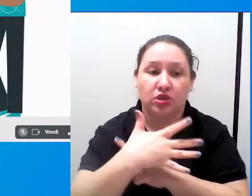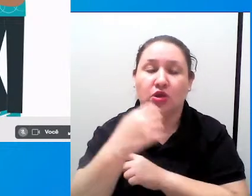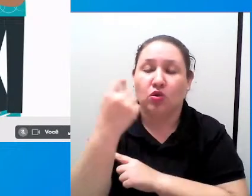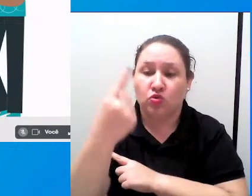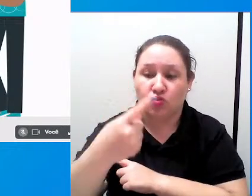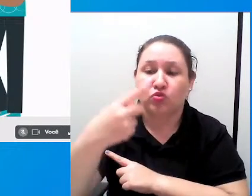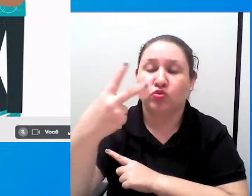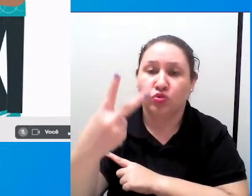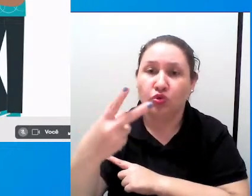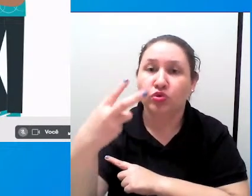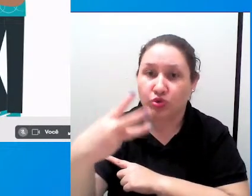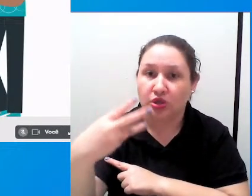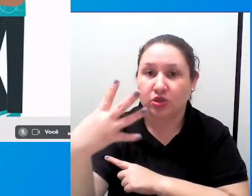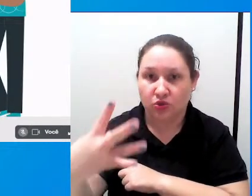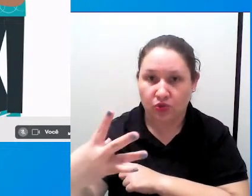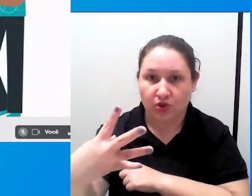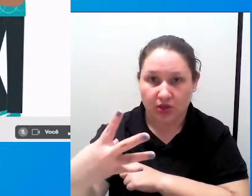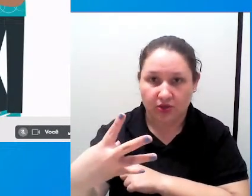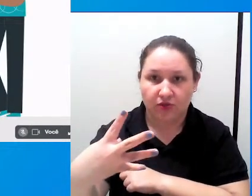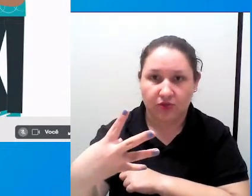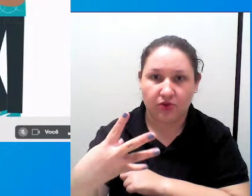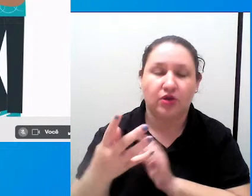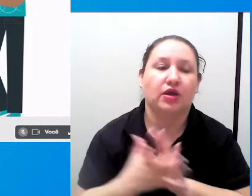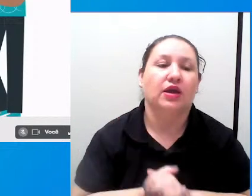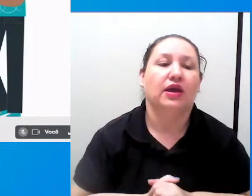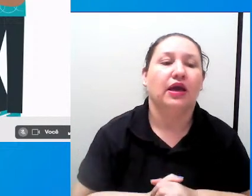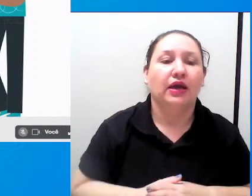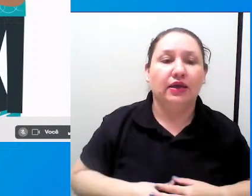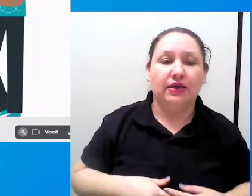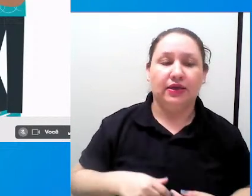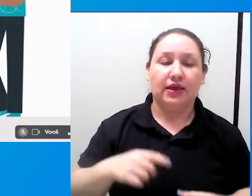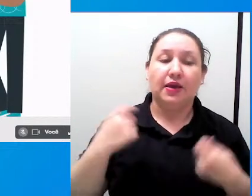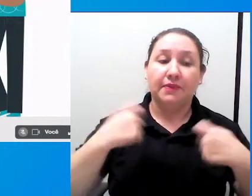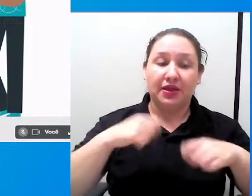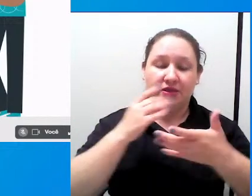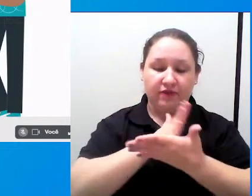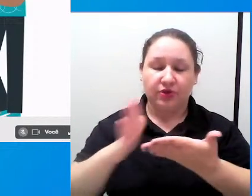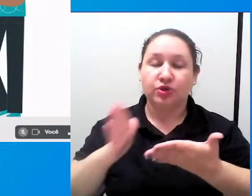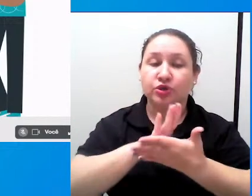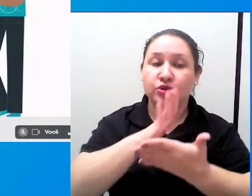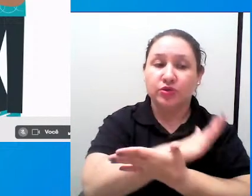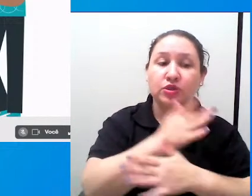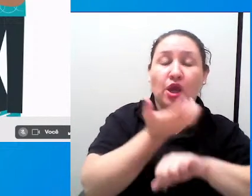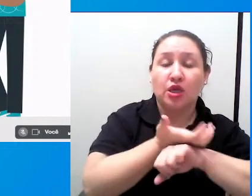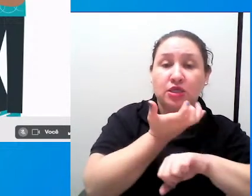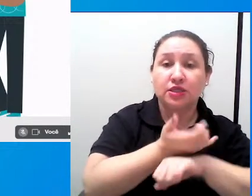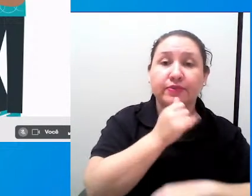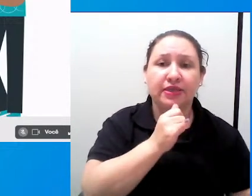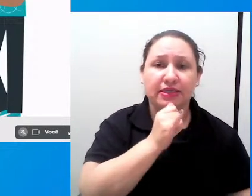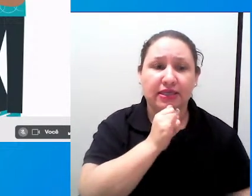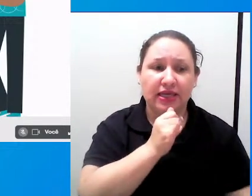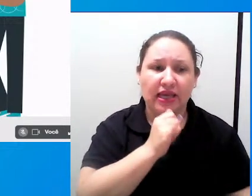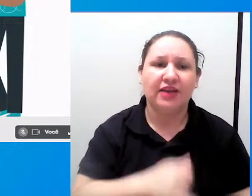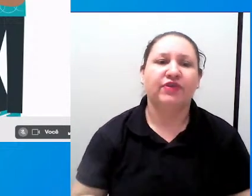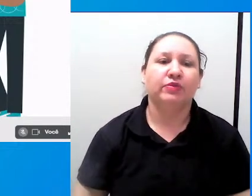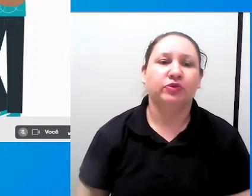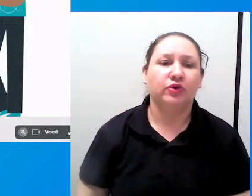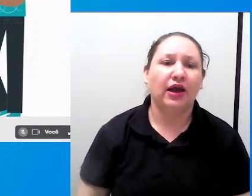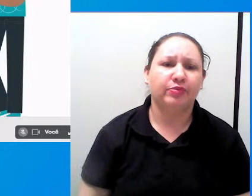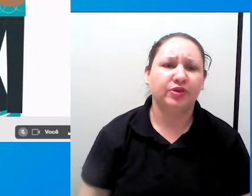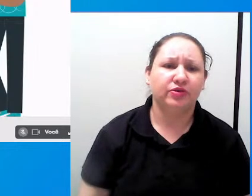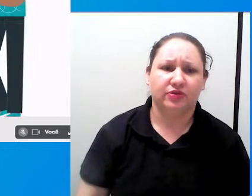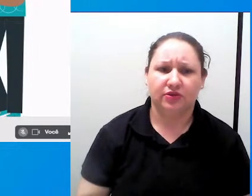as disciplinas, na hora de distribuição das disciplinas, e tem ali as disciplinas, por exemplo, banco de dados,